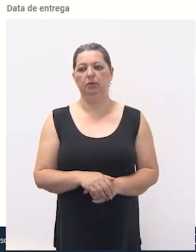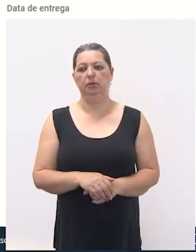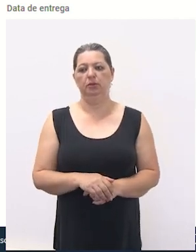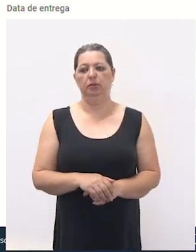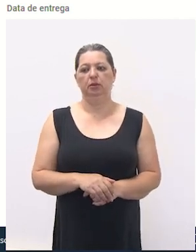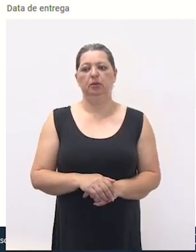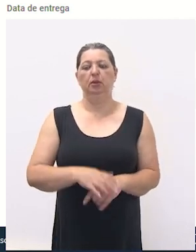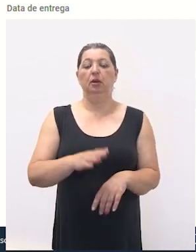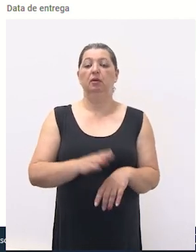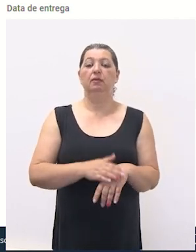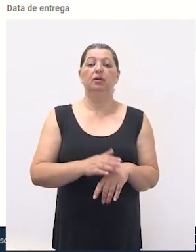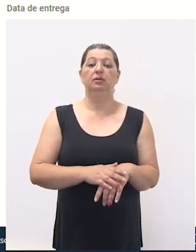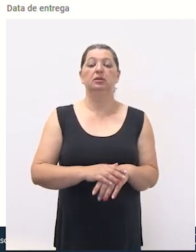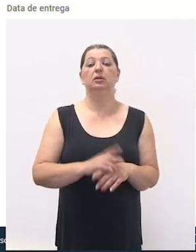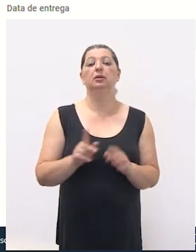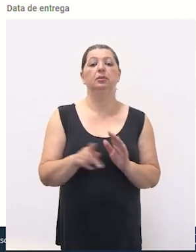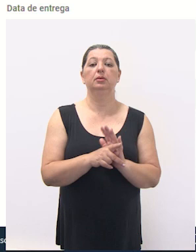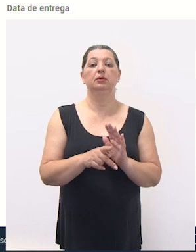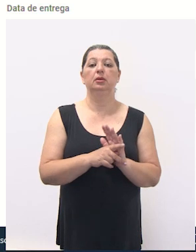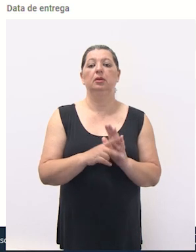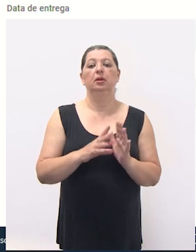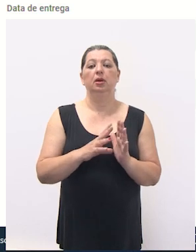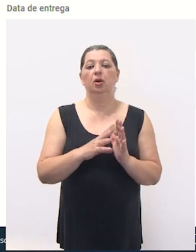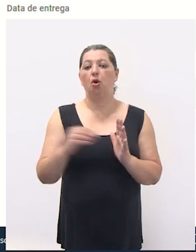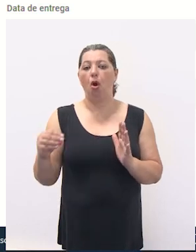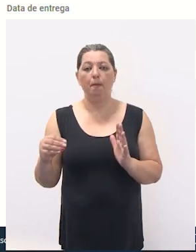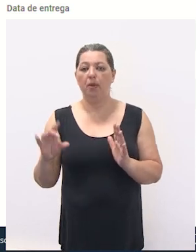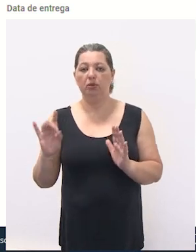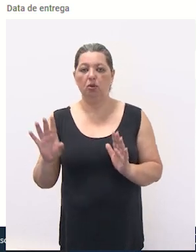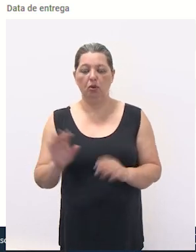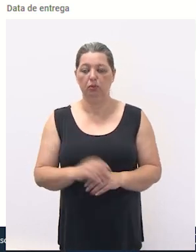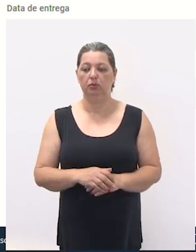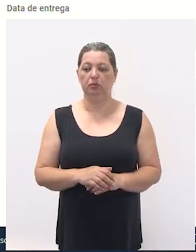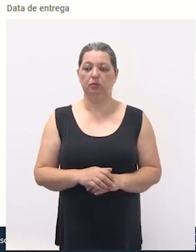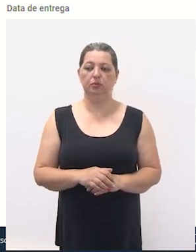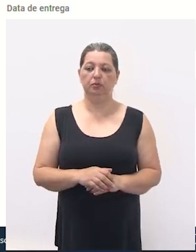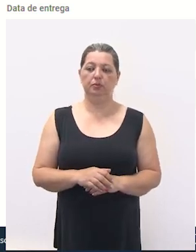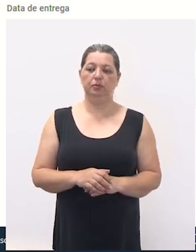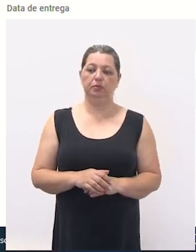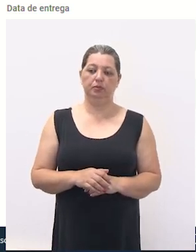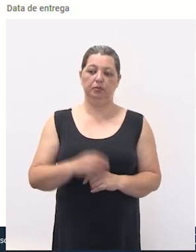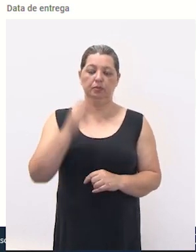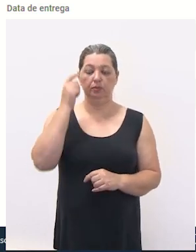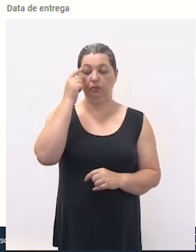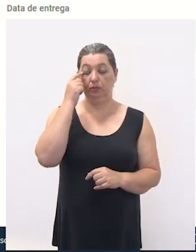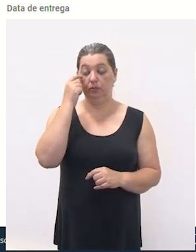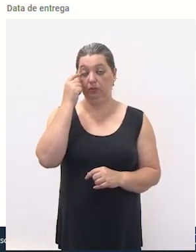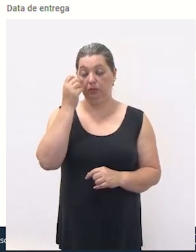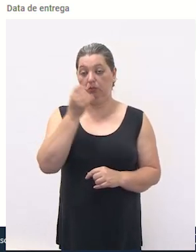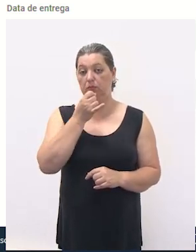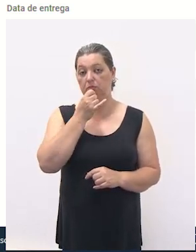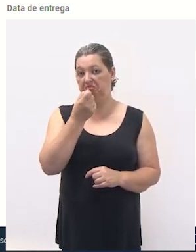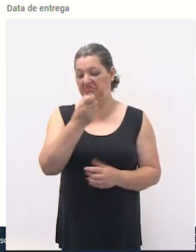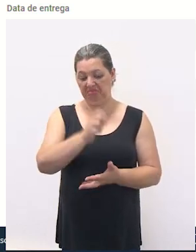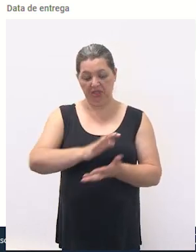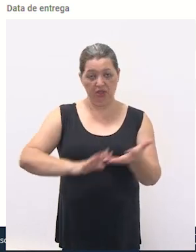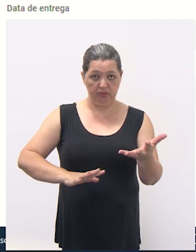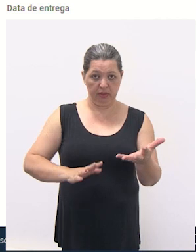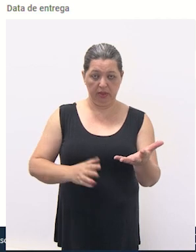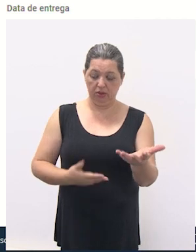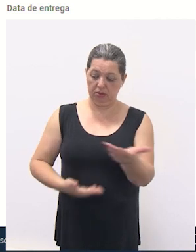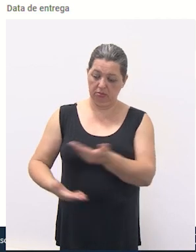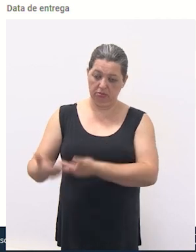cada um pensar no objetivo da sua atividade para você conseguir selecionar. Então, se é uma atividade colaborativa, é legal que